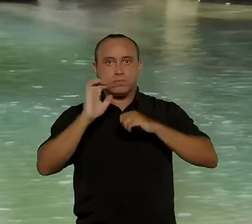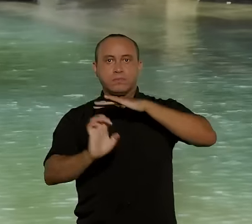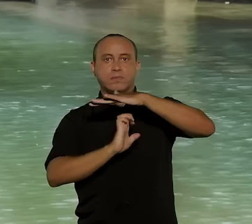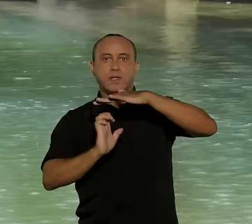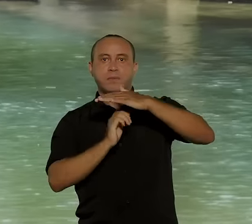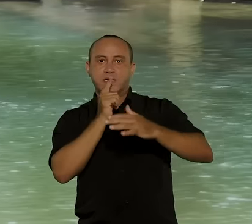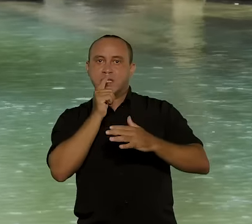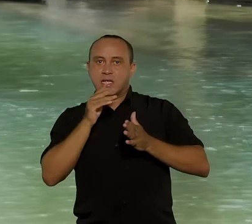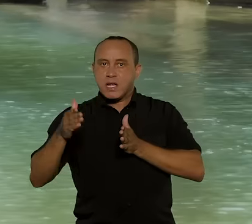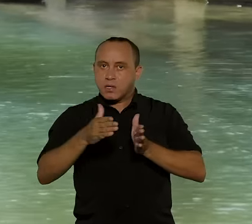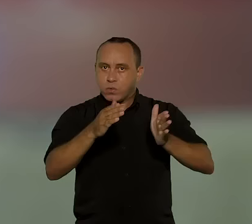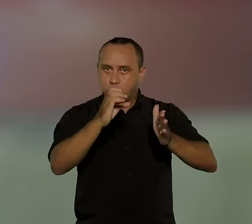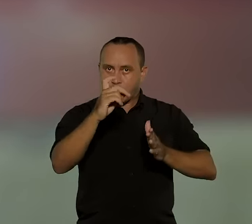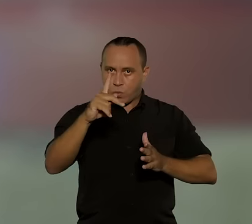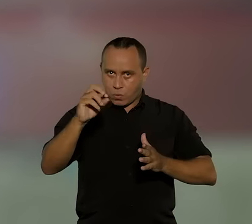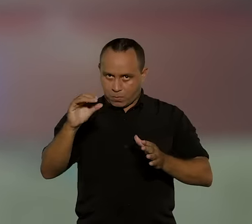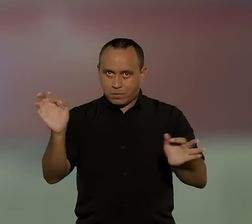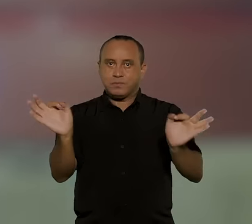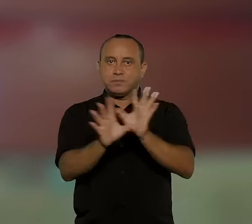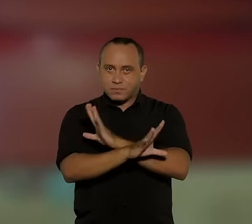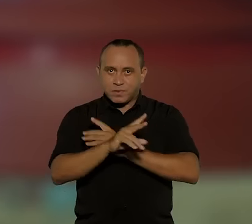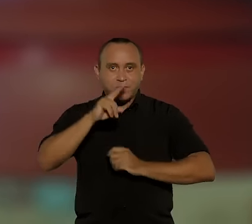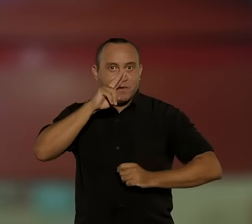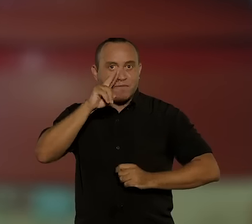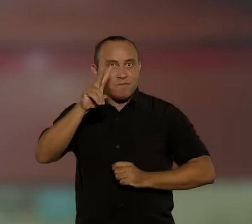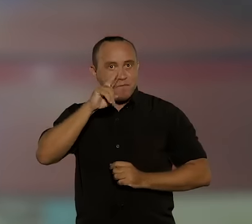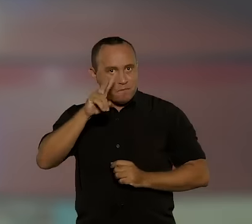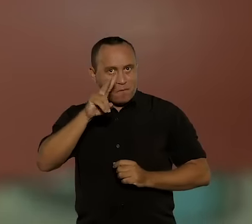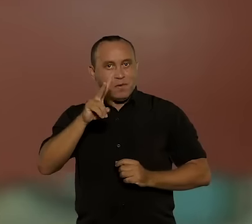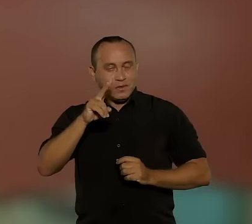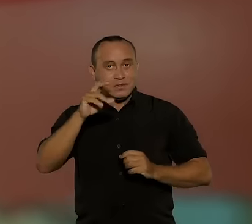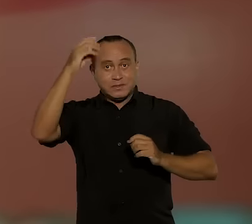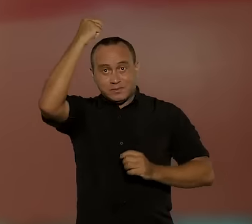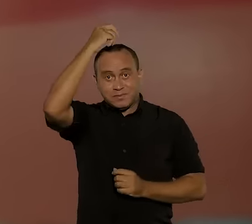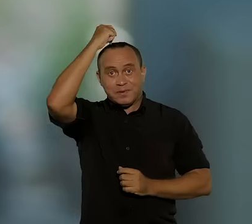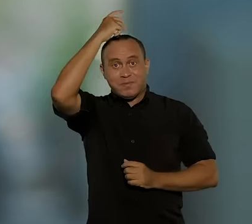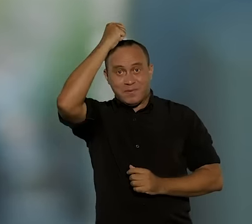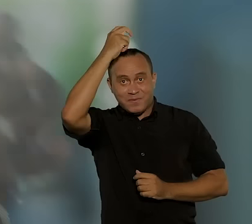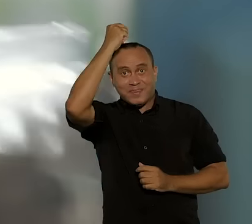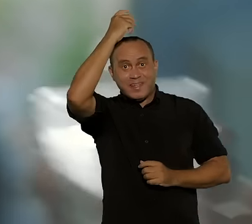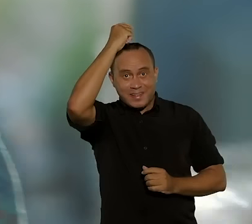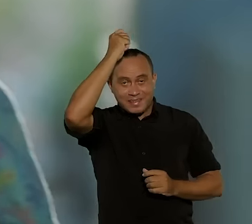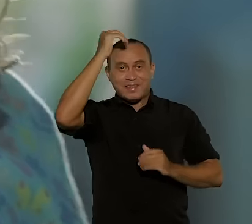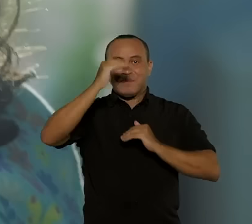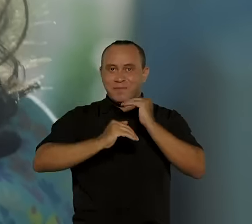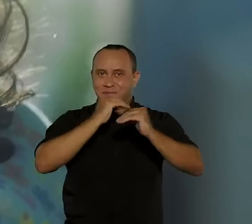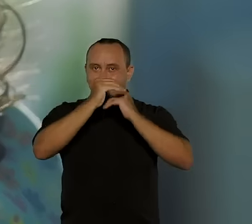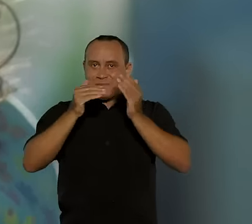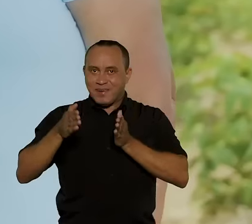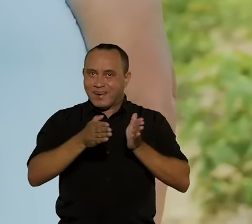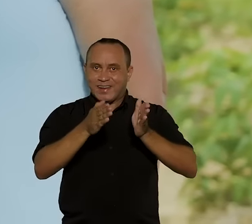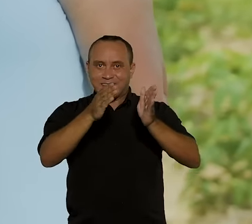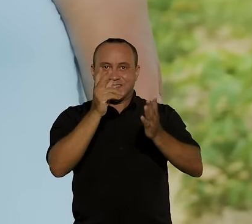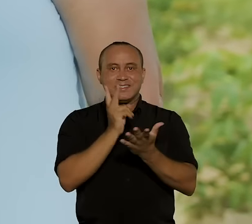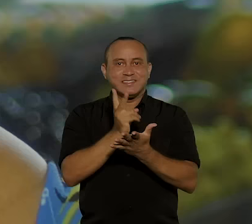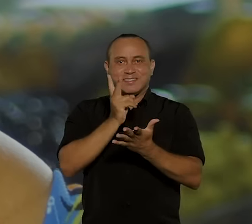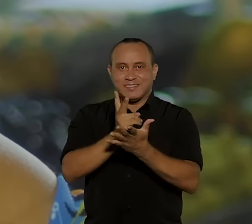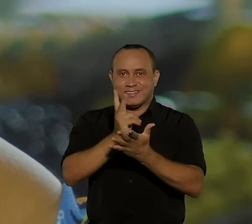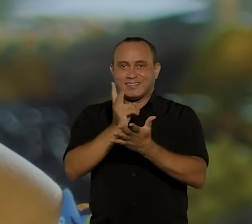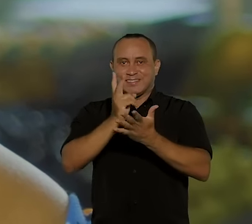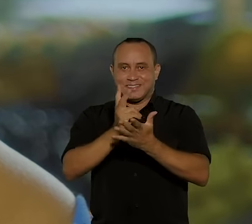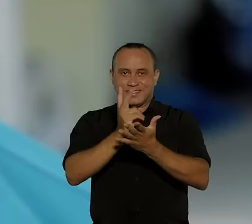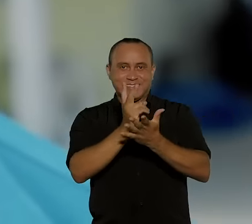de água do Rio Comprido também está vindo com tudo. São Cristóvão está pronta para